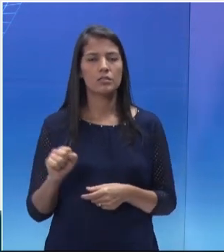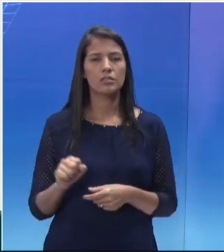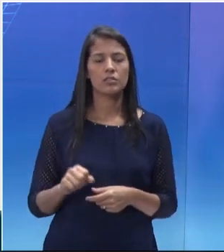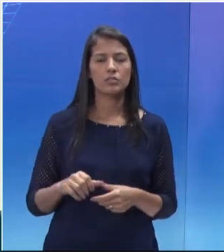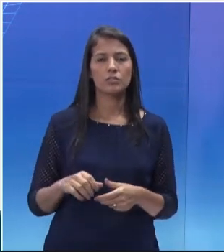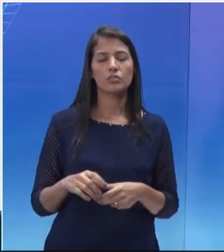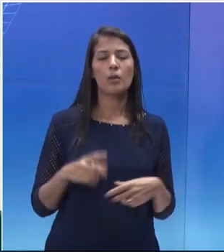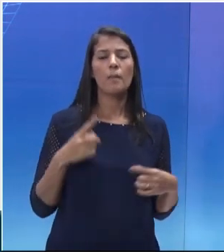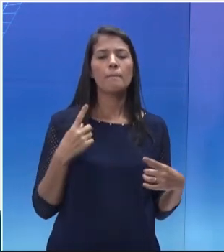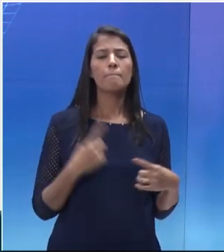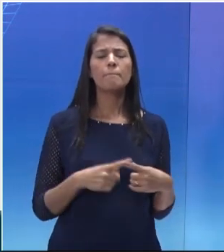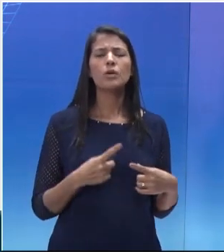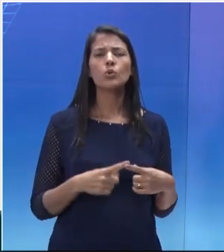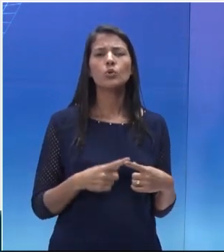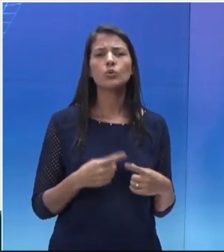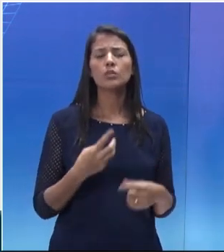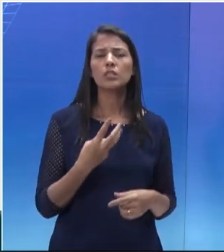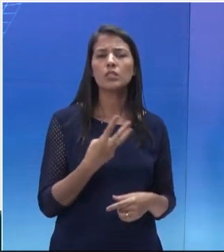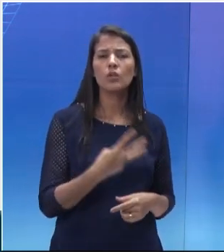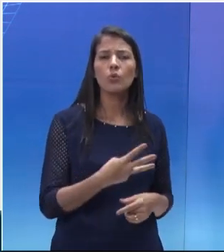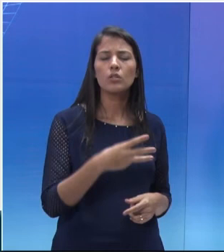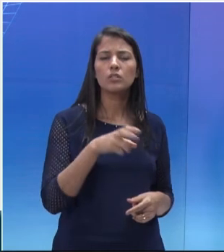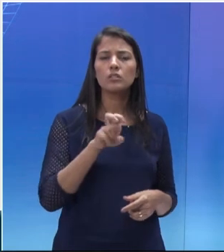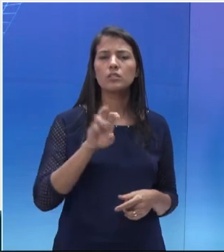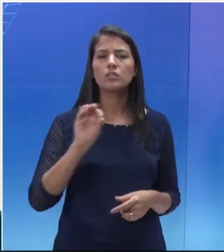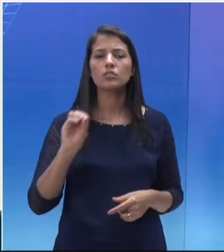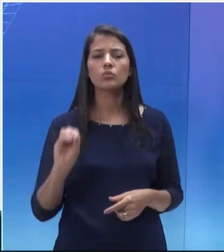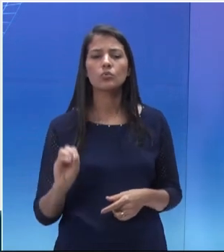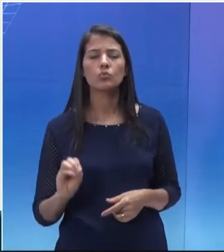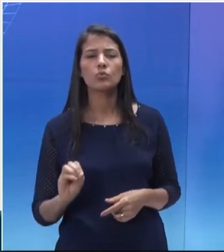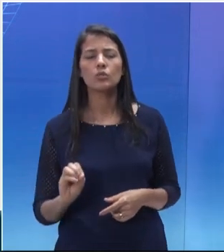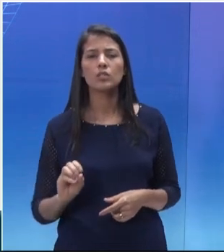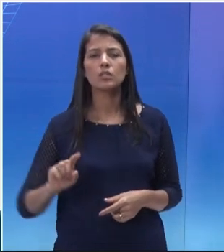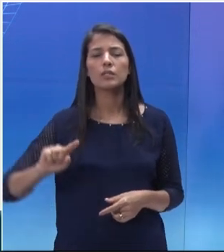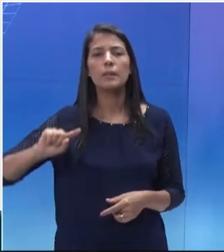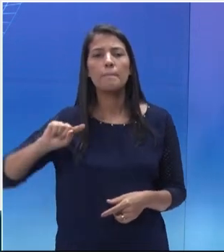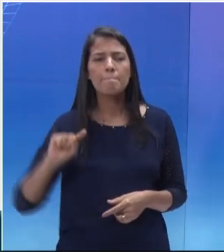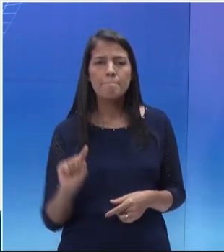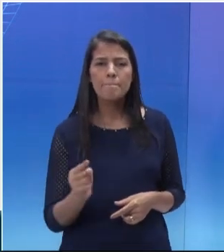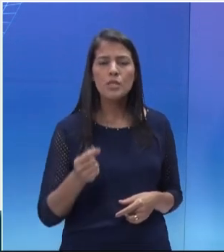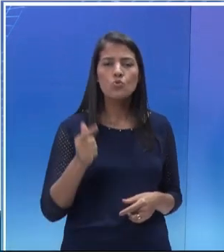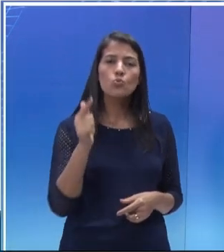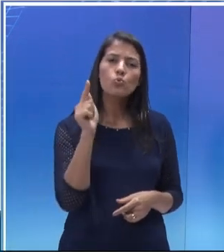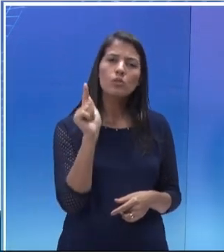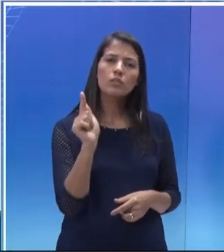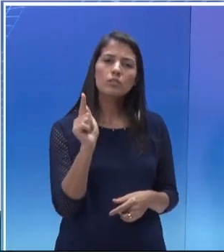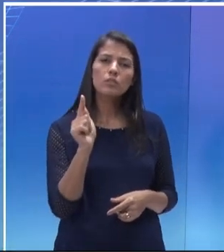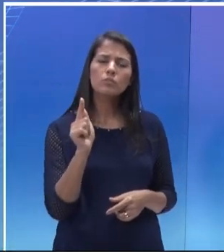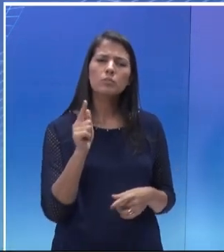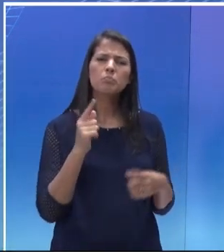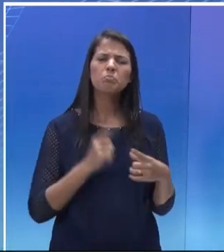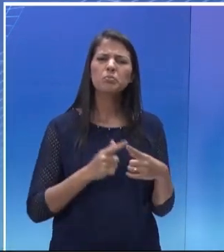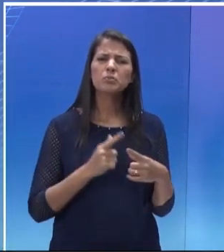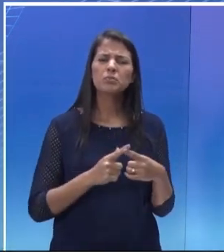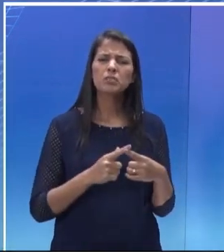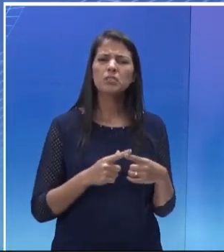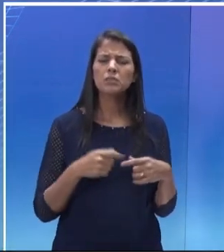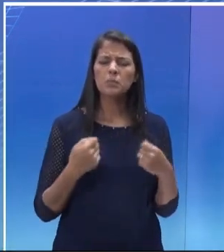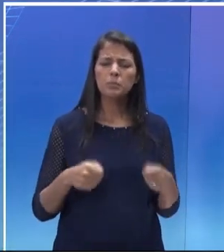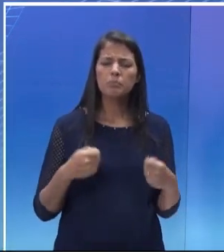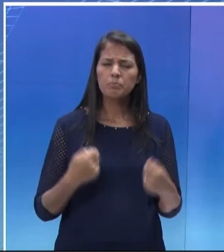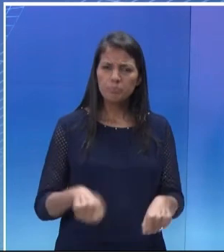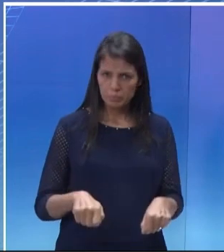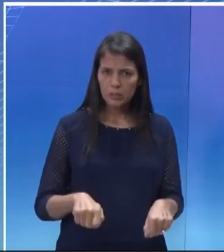com 450 mil gramas? Lá na pergunta, se você lembrar, vai lá, ele está te pedindo a massa de ácido salicílico